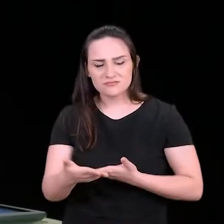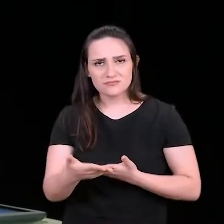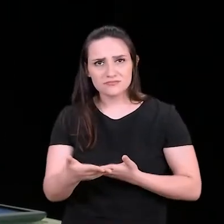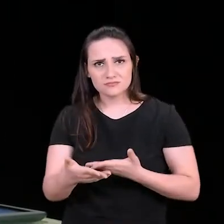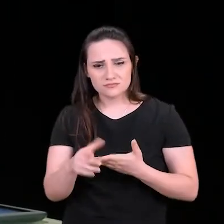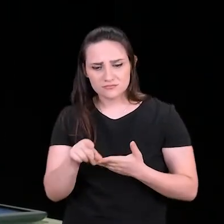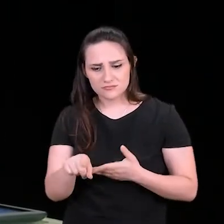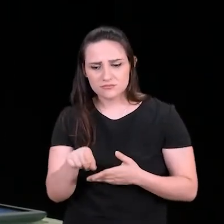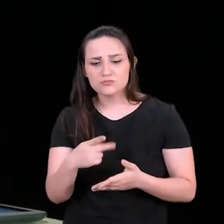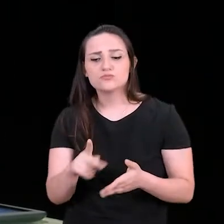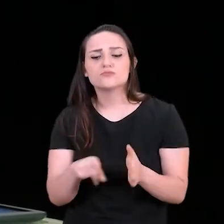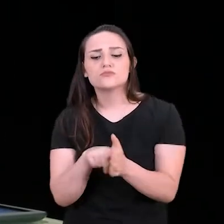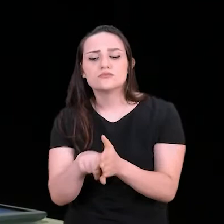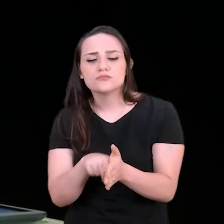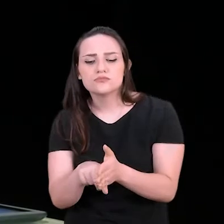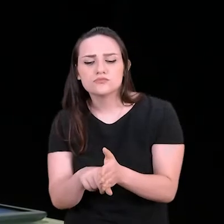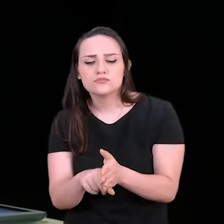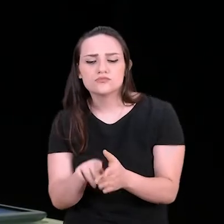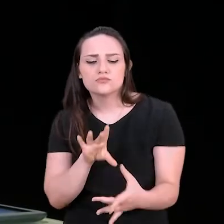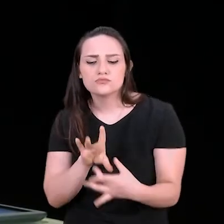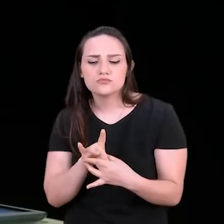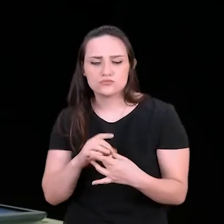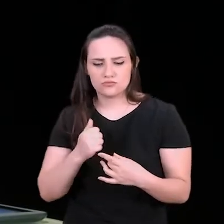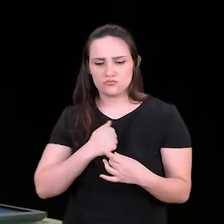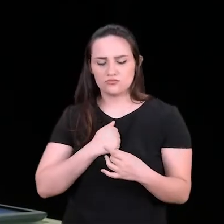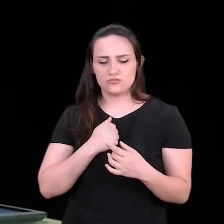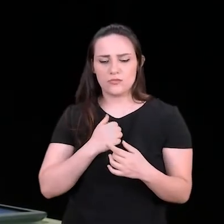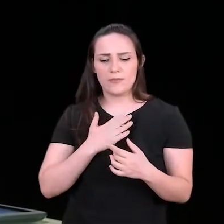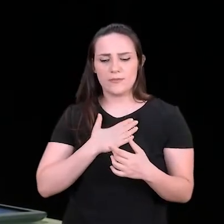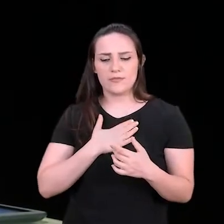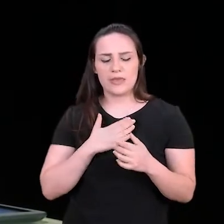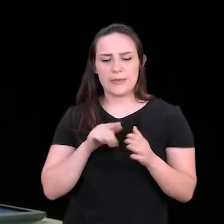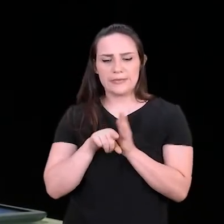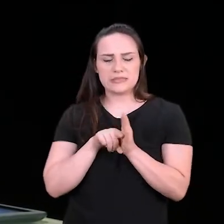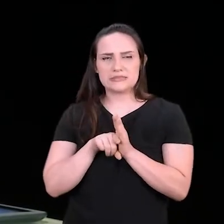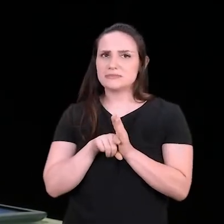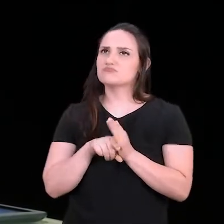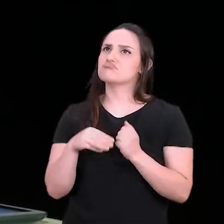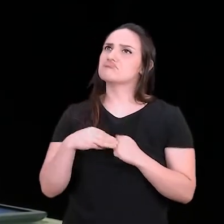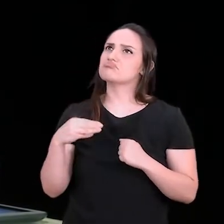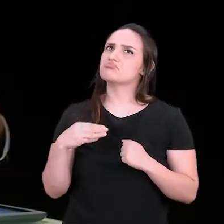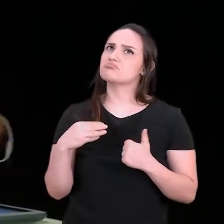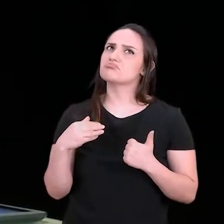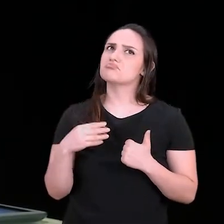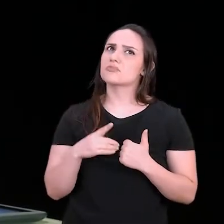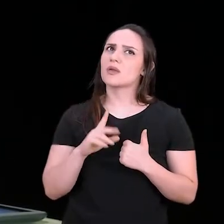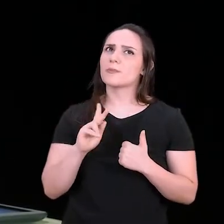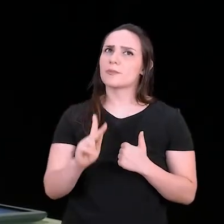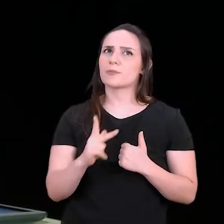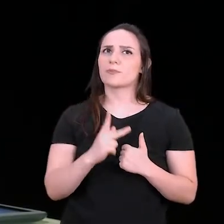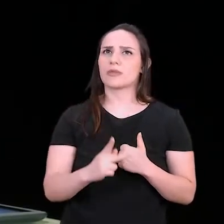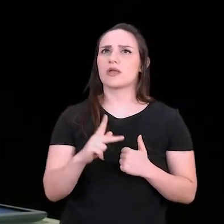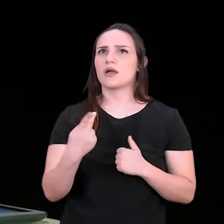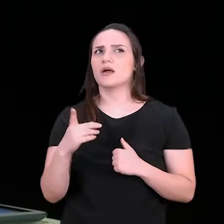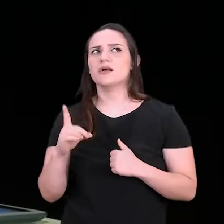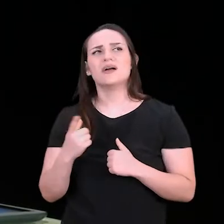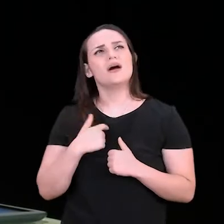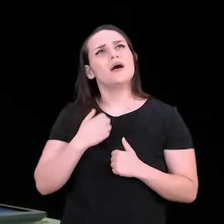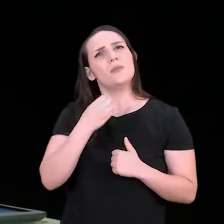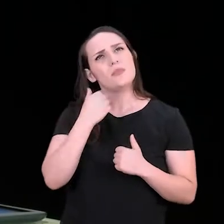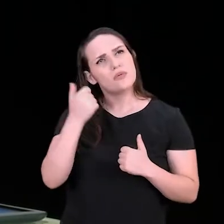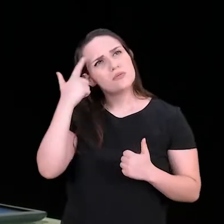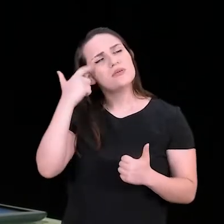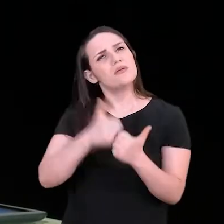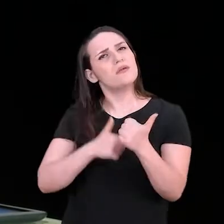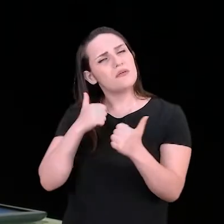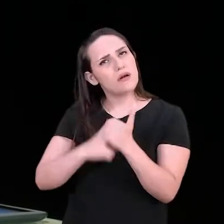da pós-graduação a pesquisa deles em conexão com a sua pesquisa, isso, de certa forma, colabora com